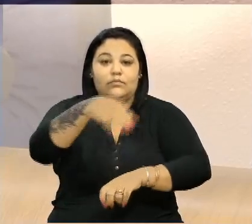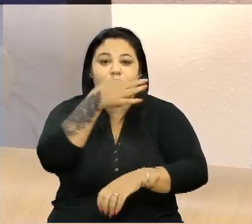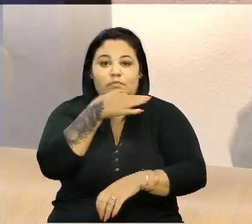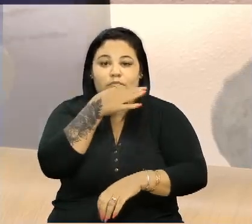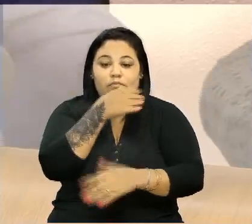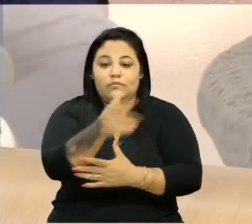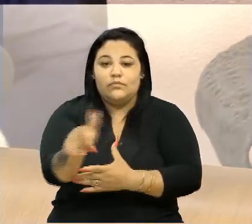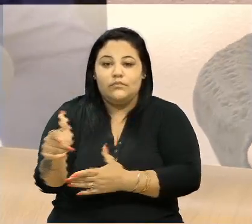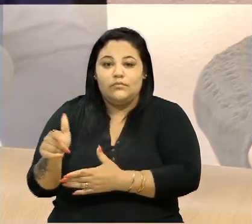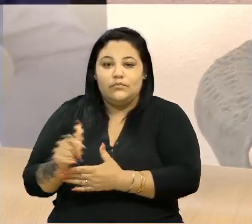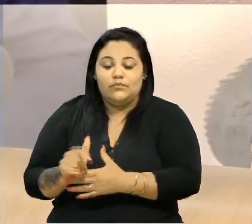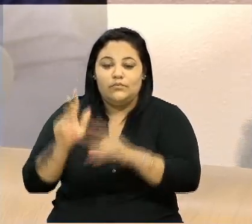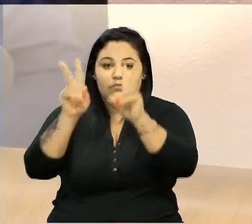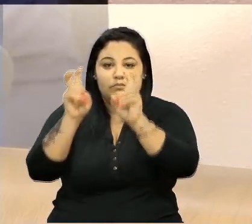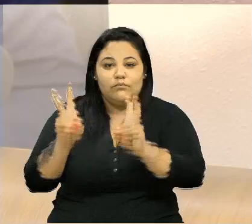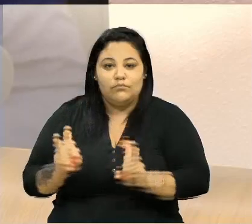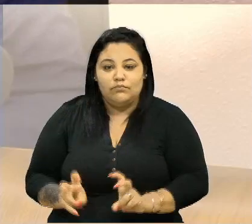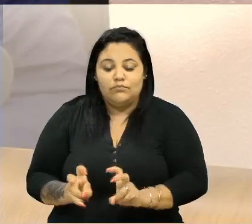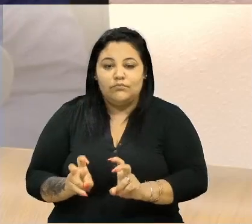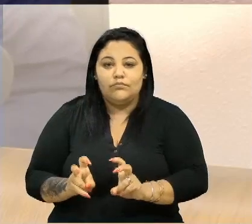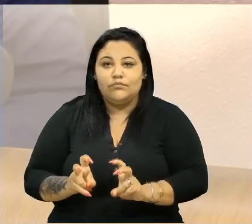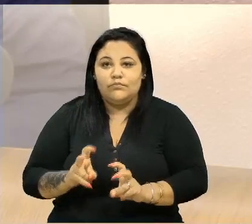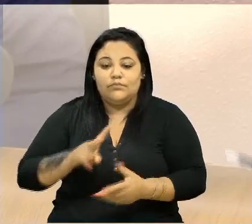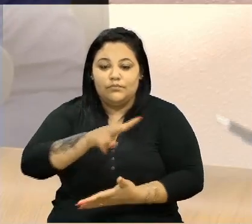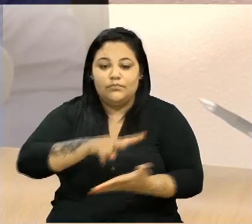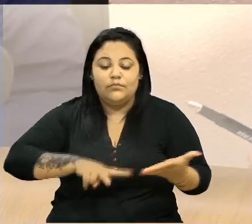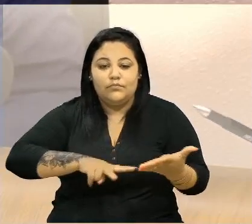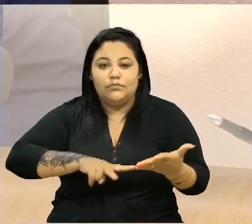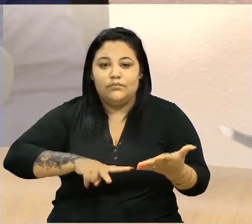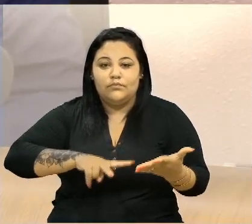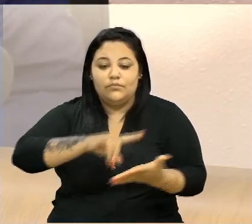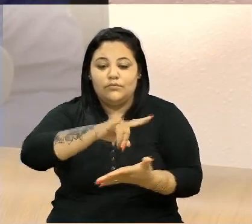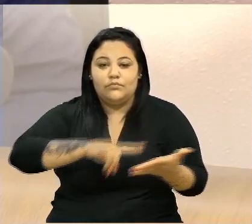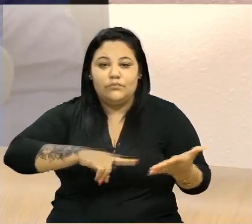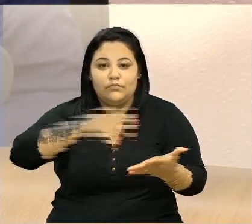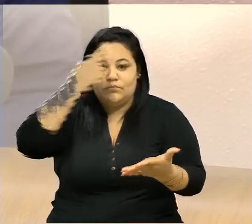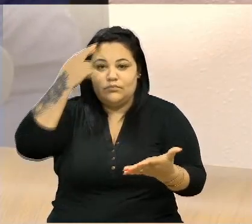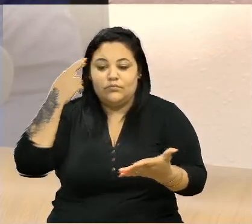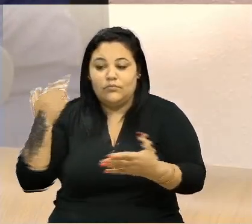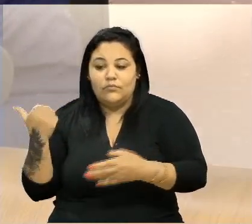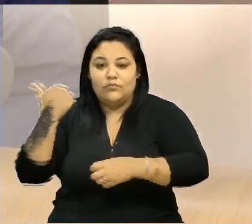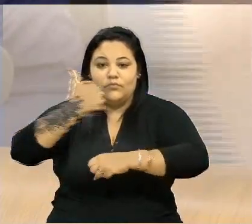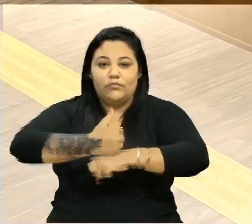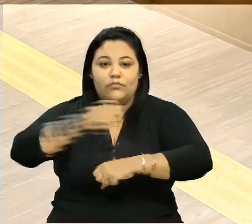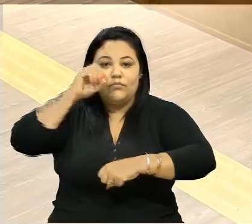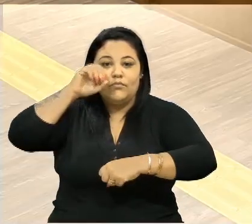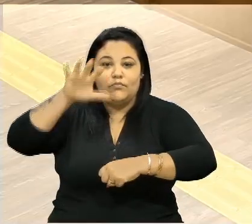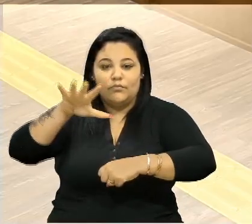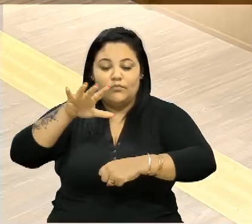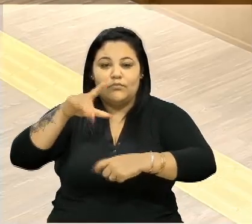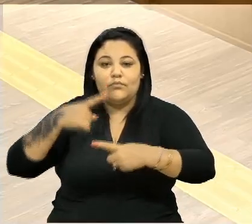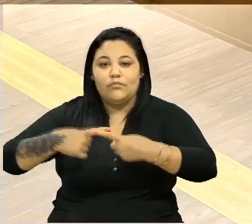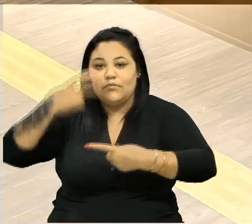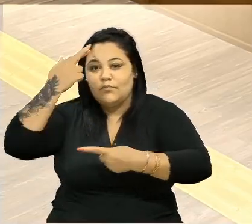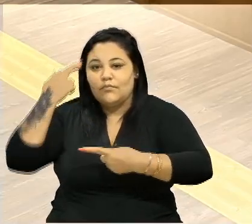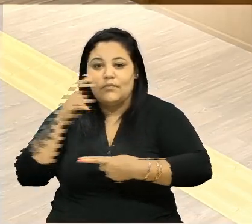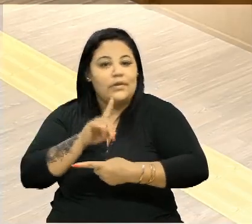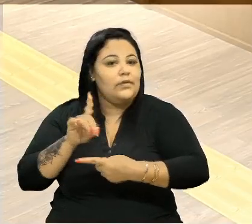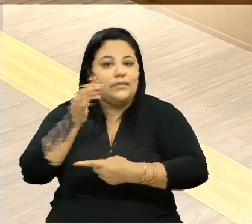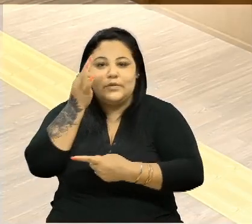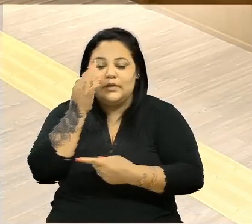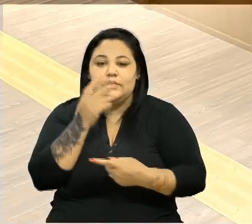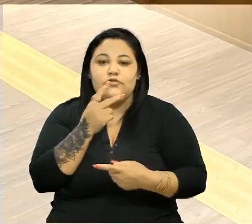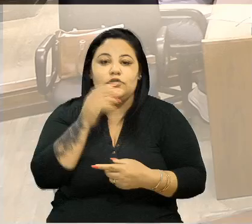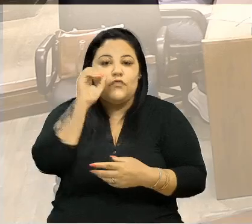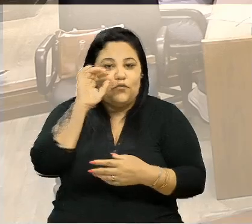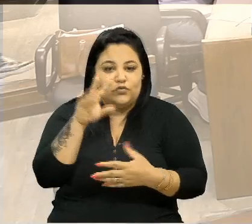dá outras providências. O relator é o vereador Rafael Bueno, relator ad hoc, vereador Fiuza. Com a palavra, vereador Fiuza, para a leitura